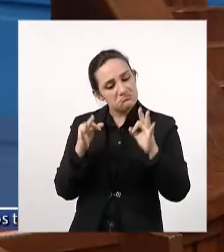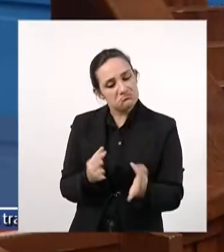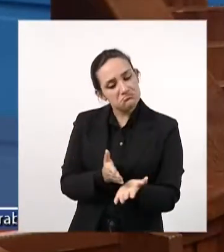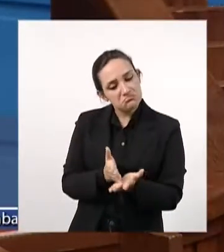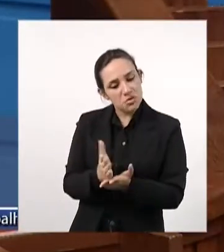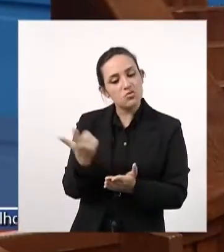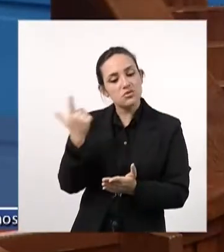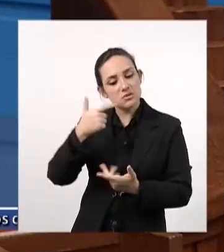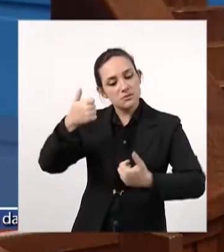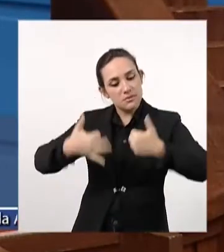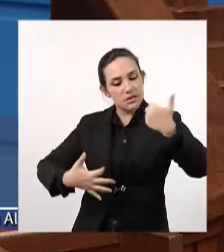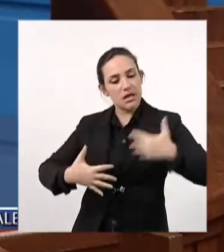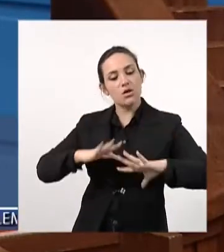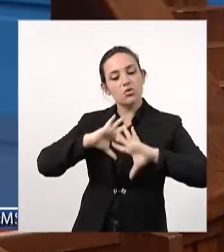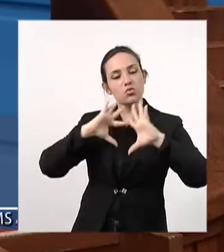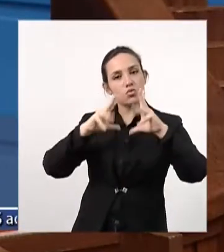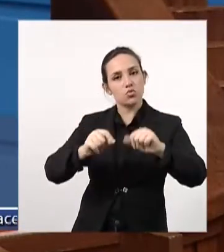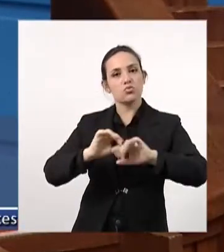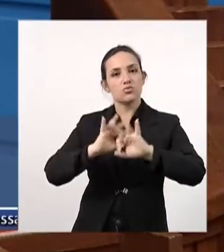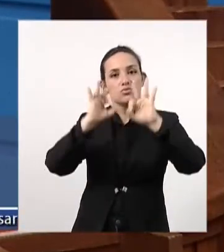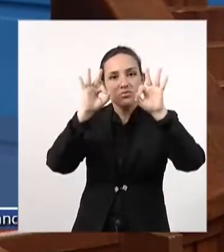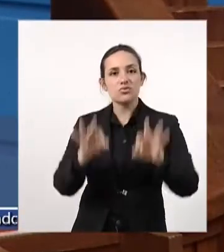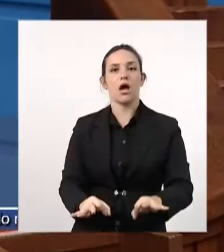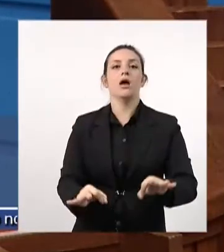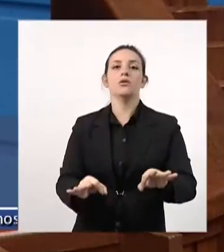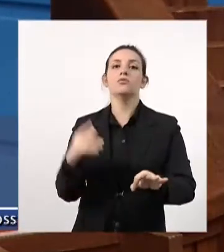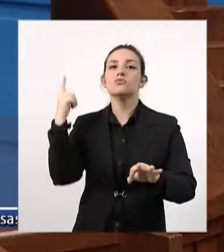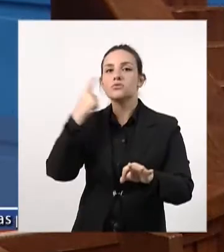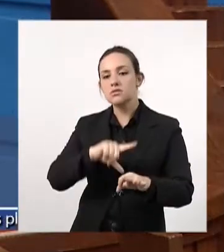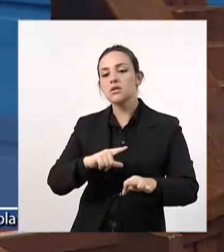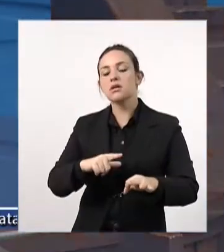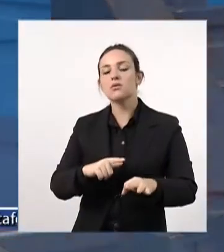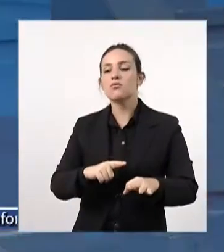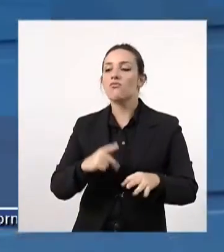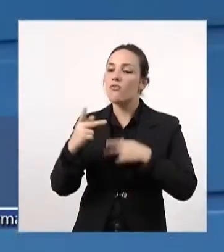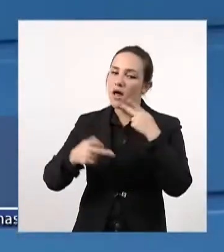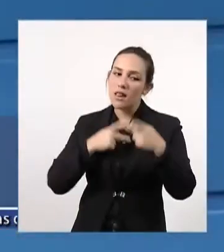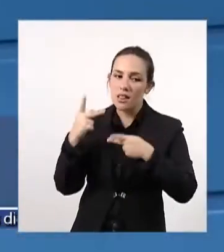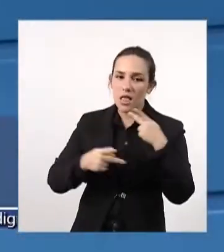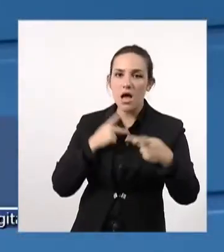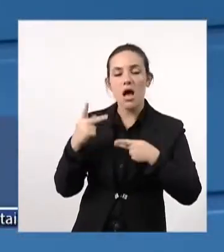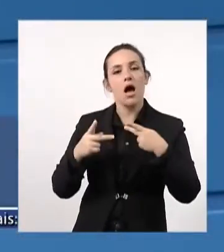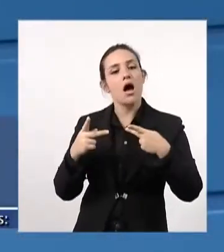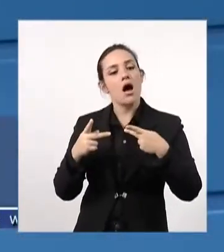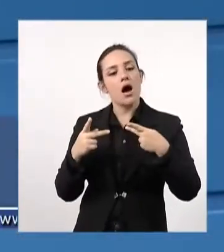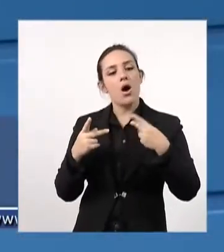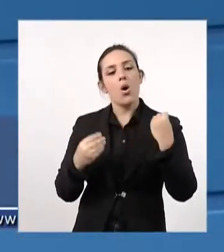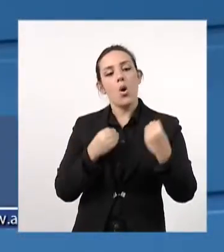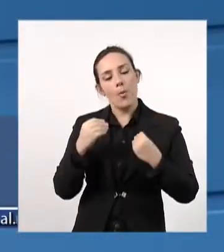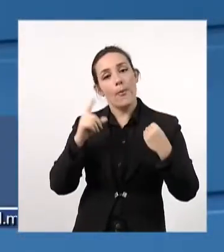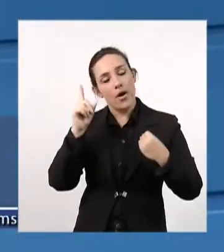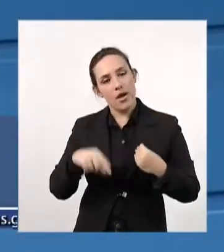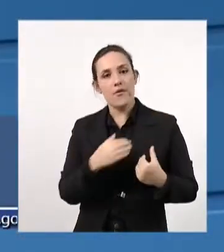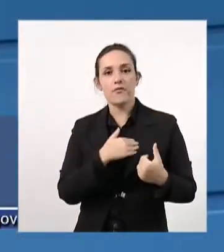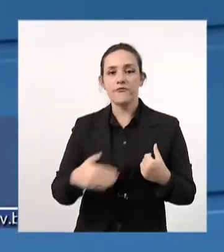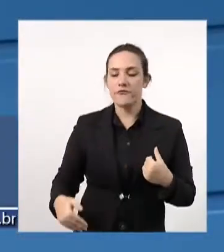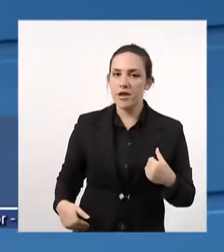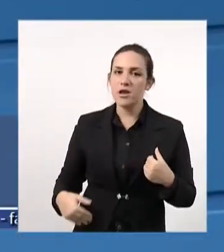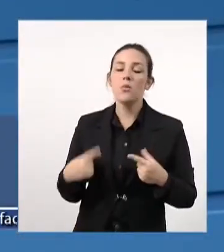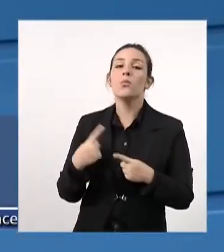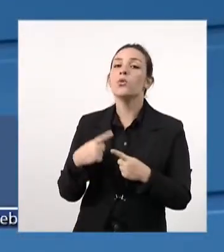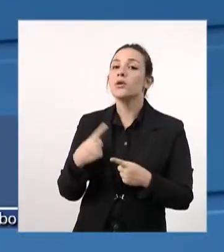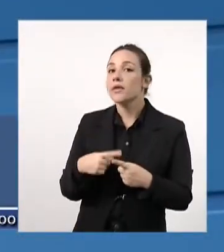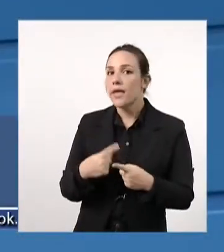prestar esclarecimentos, de trazer as justificativas para as iniciativas do governo. Então,